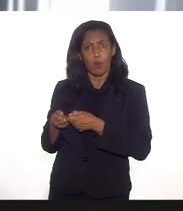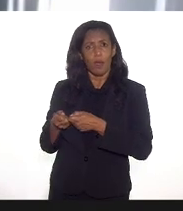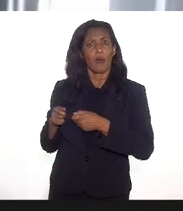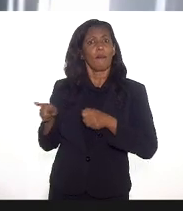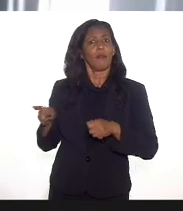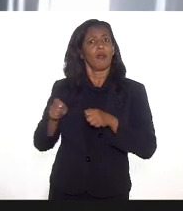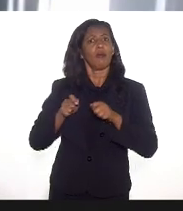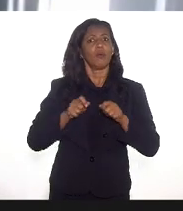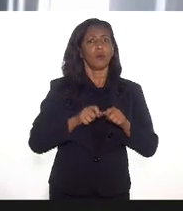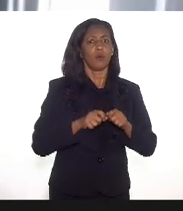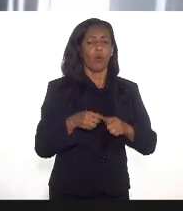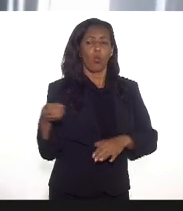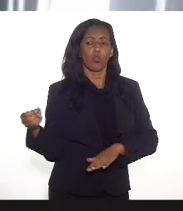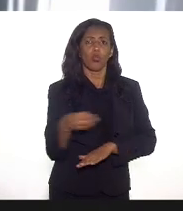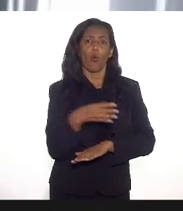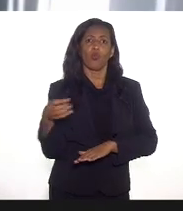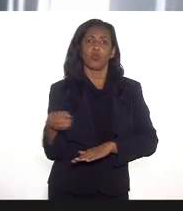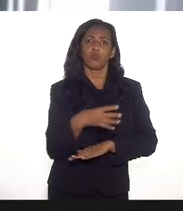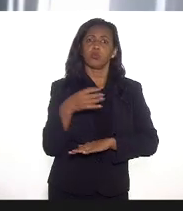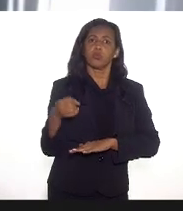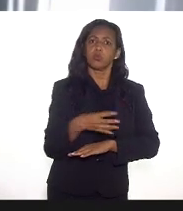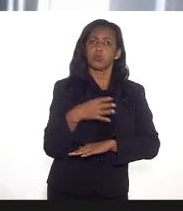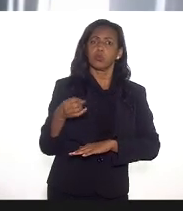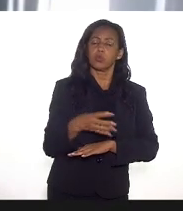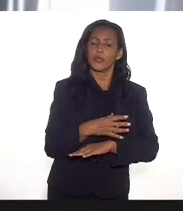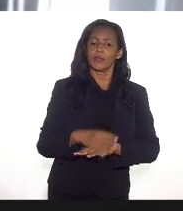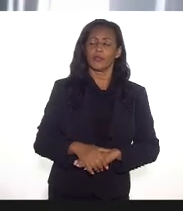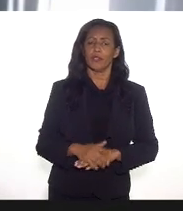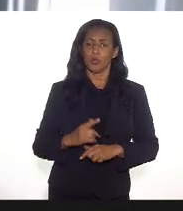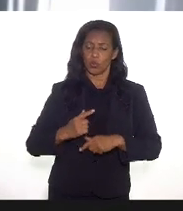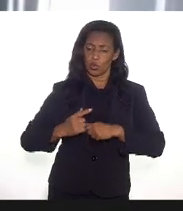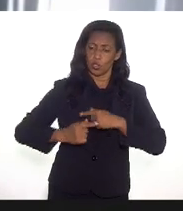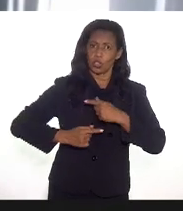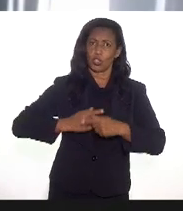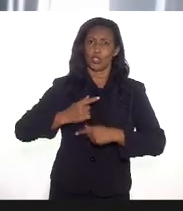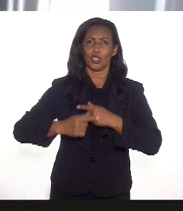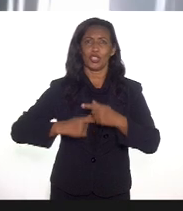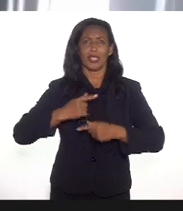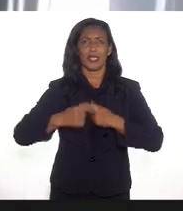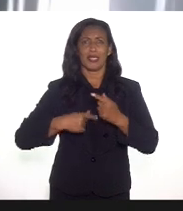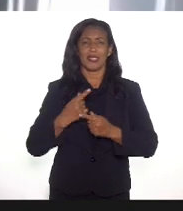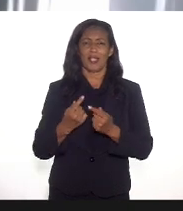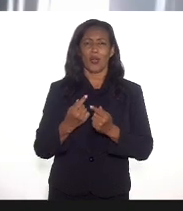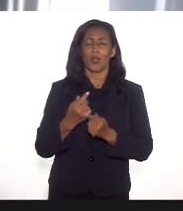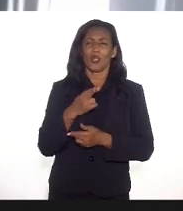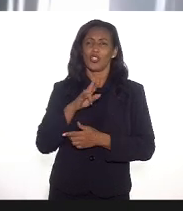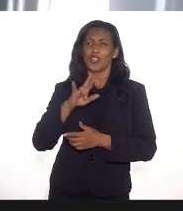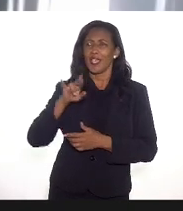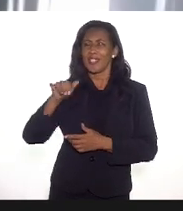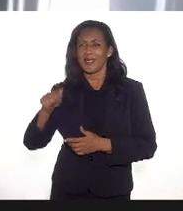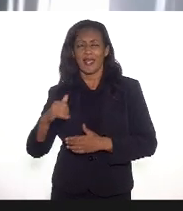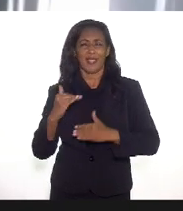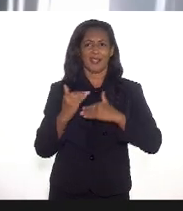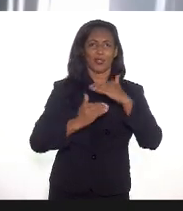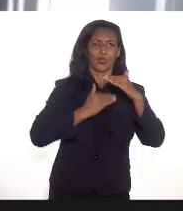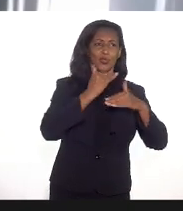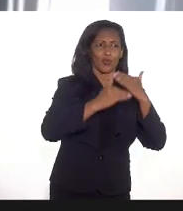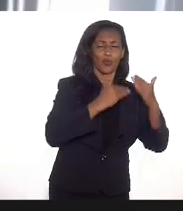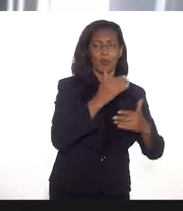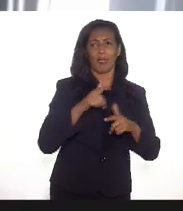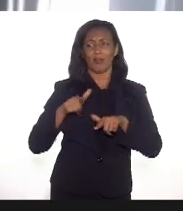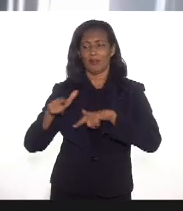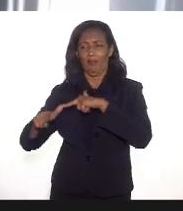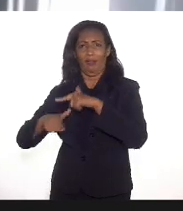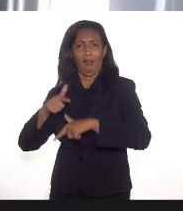induzir novos cenários de geração de receita, de geração de desenvolvimento, geração de emprego e